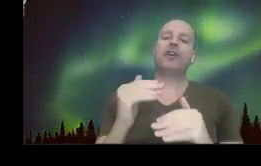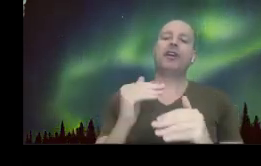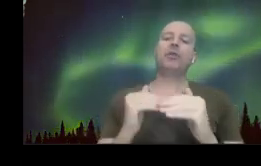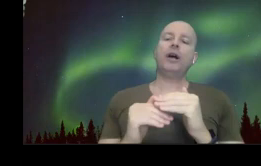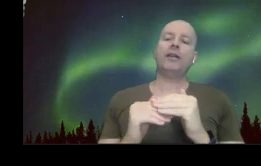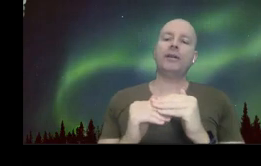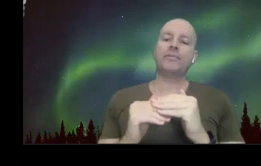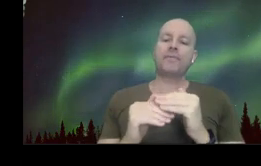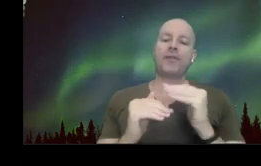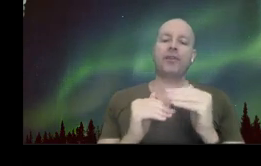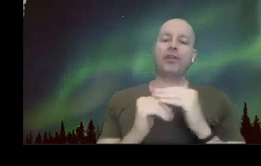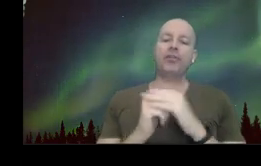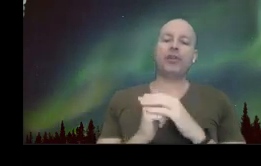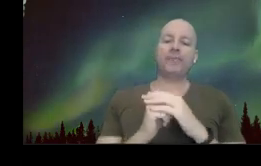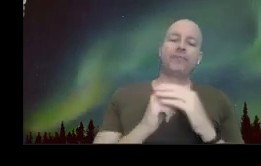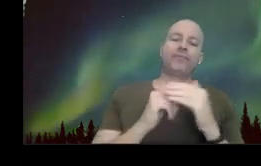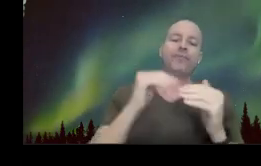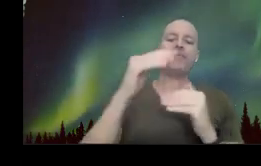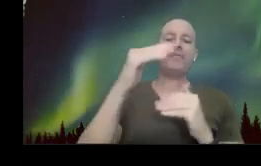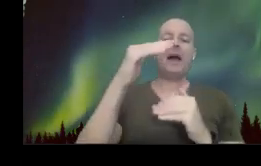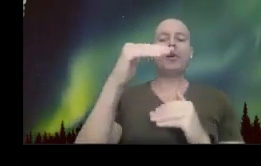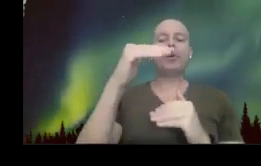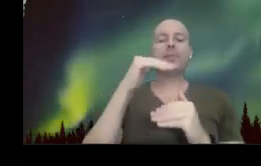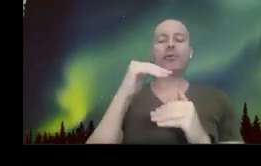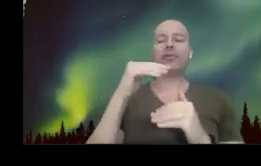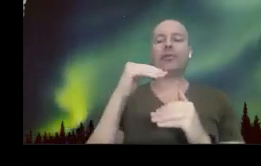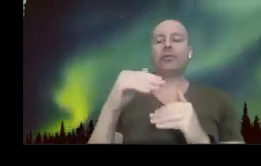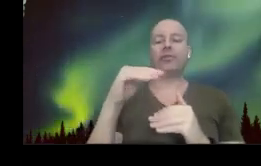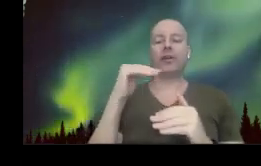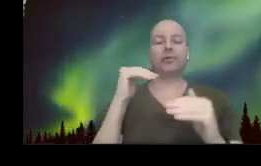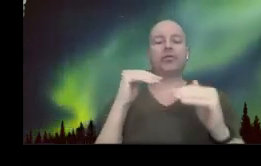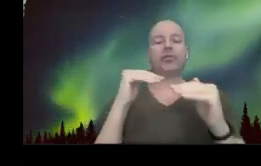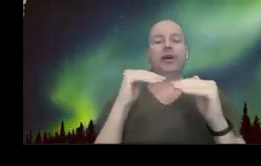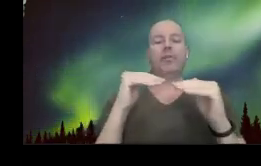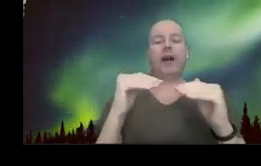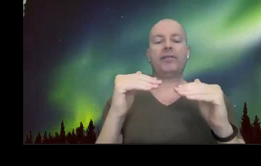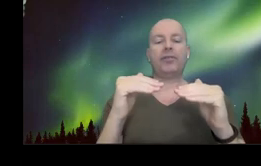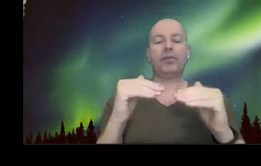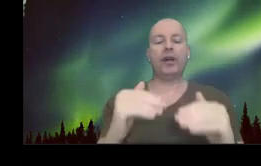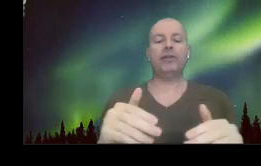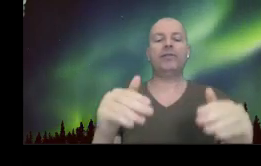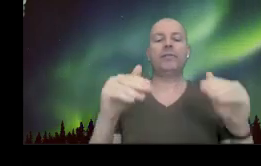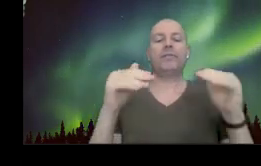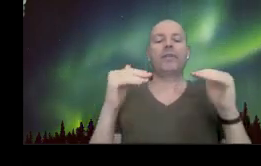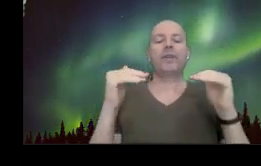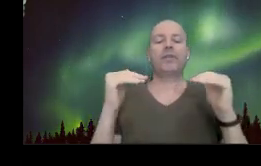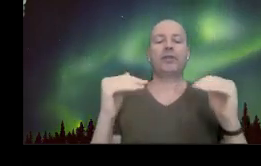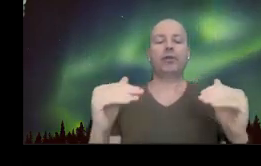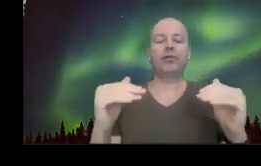biodiversidade fica intocada. Veja só, aqui eu botei para vocês alguns exemplos: parques